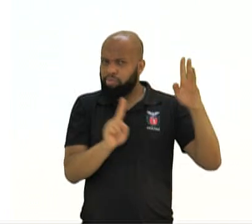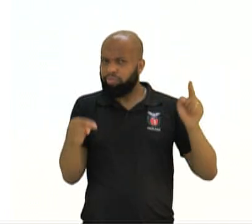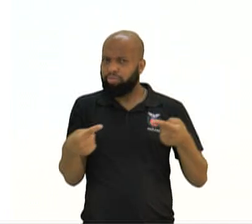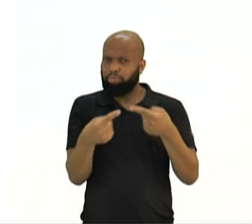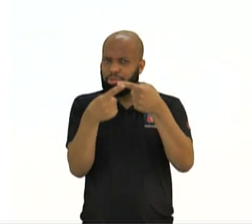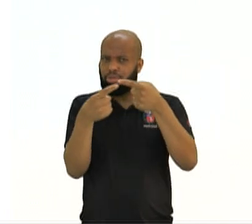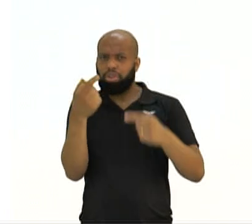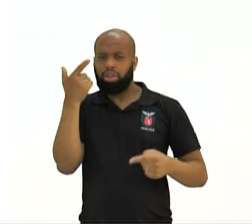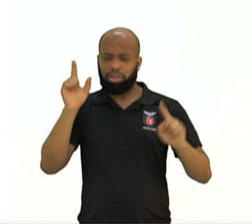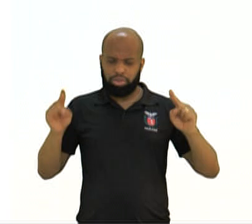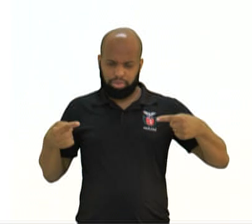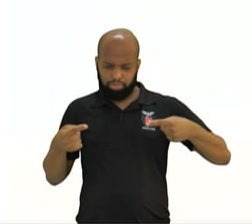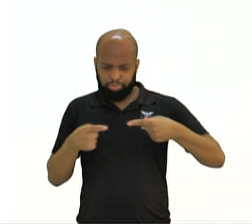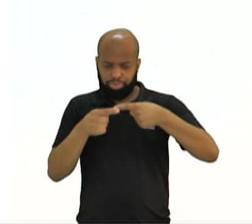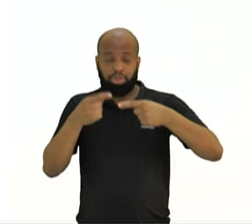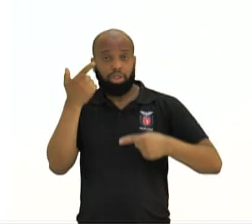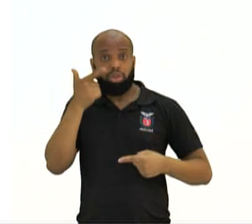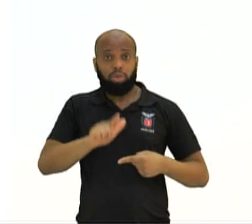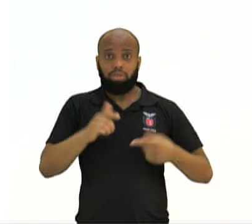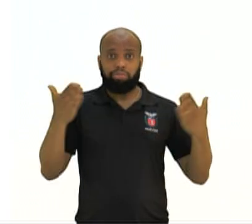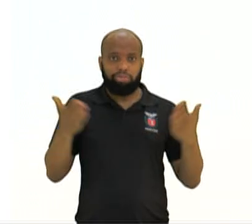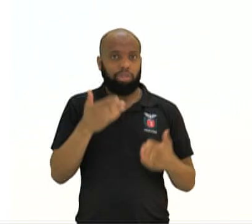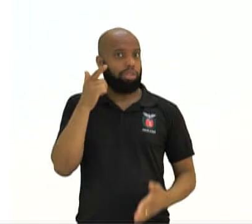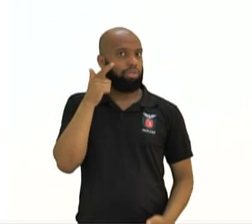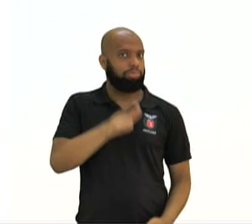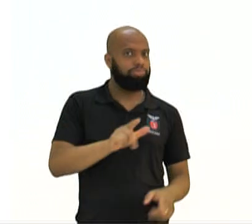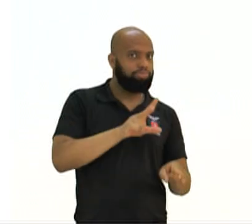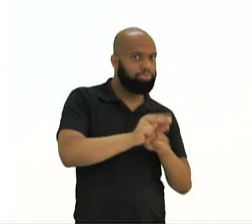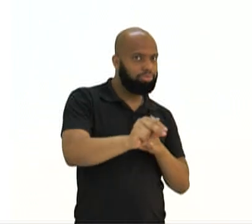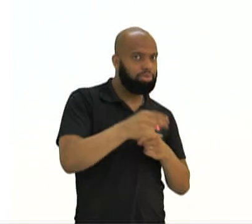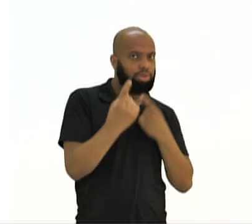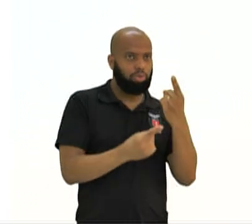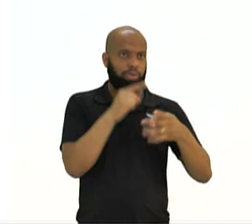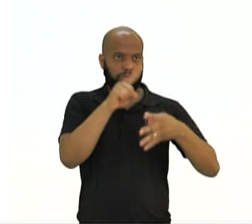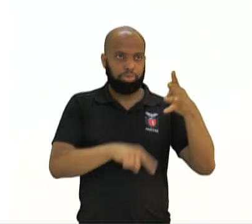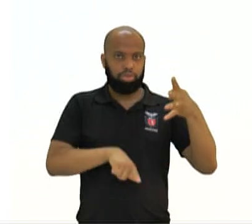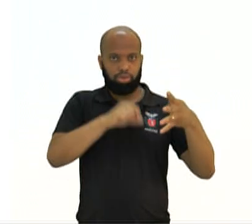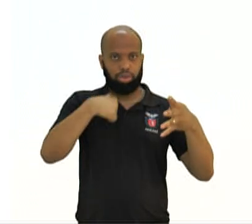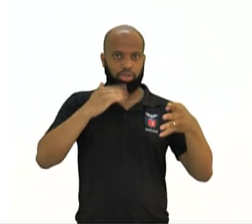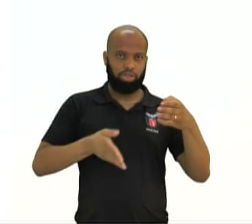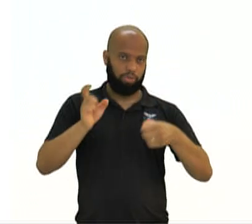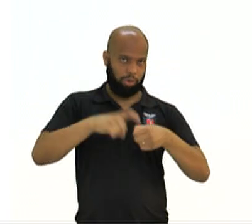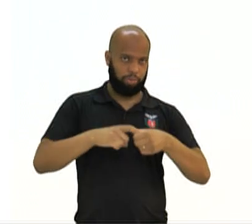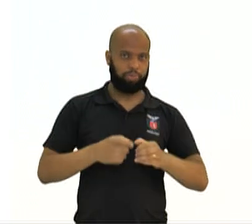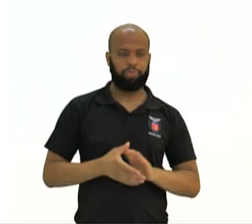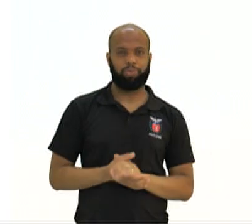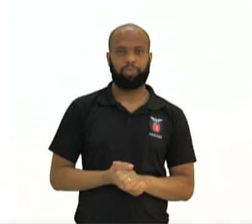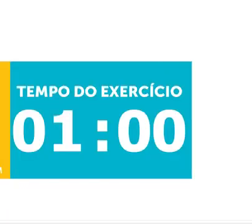ou alternativa D, nós vamos colocar o bispo na casa D6. Qual que é a alternativa correta?